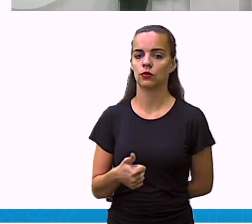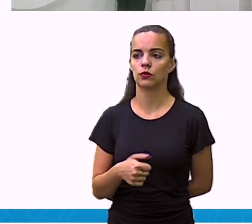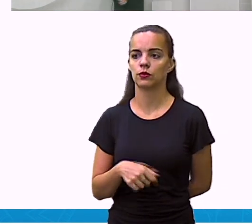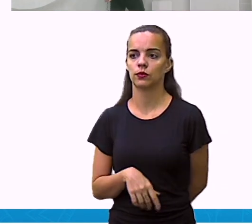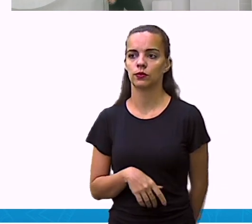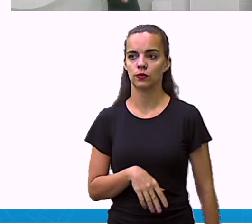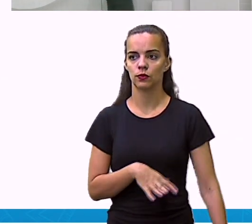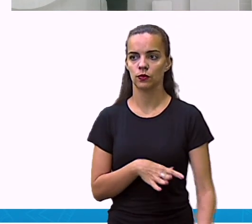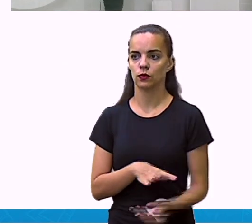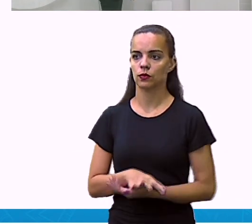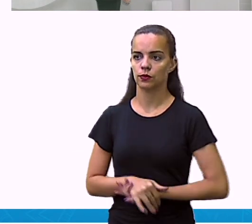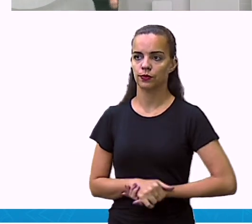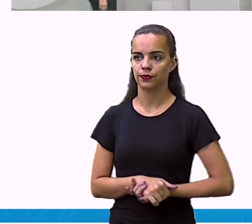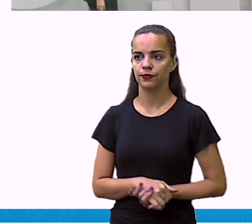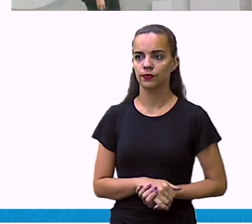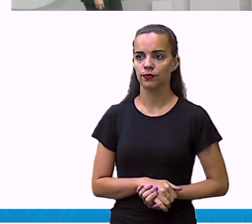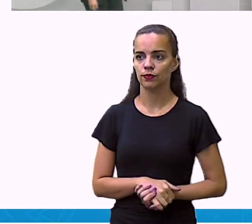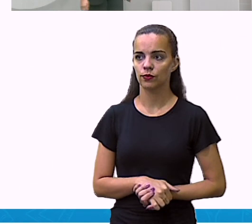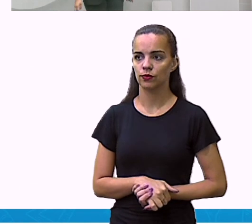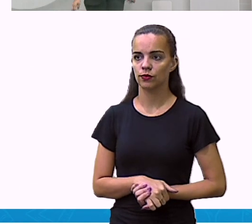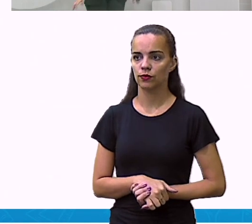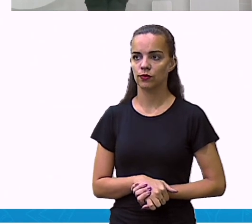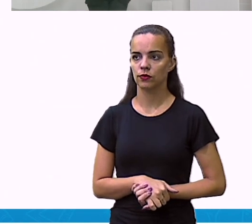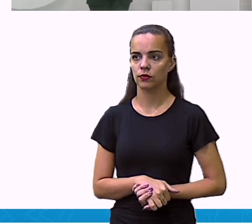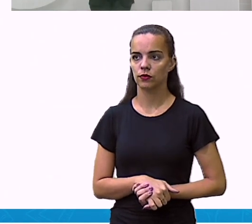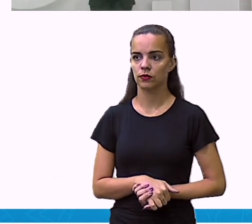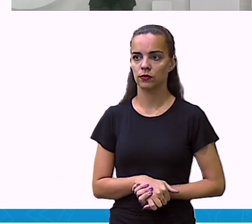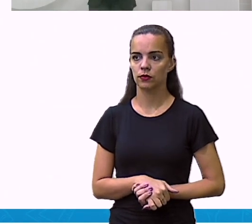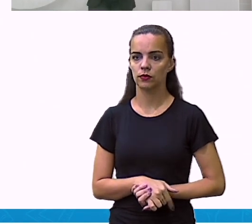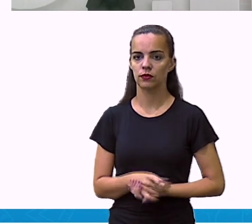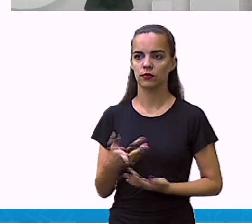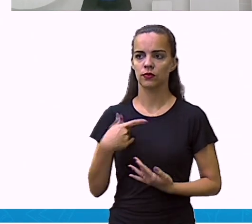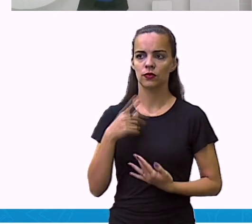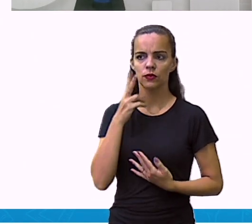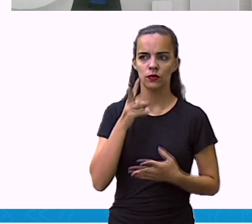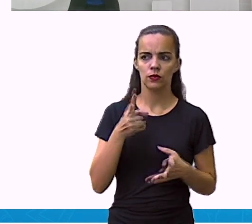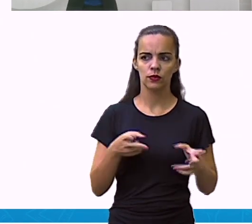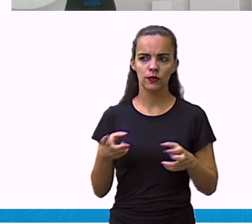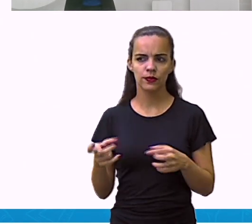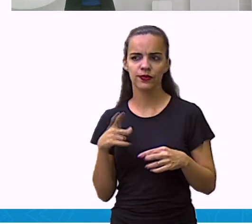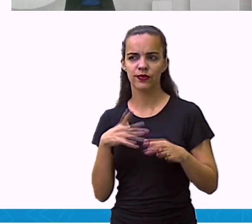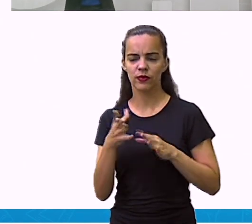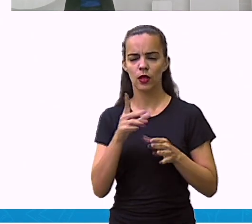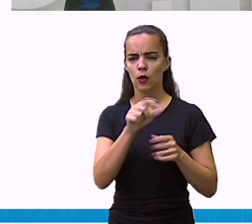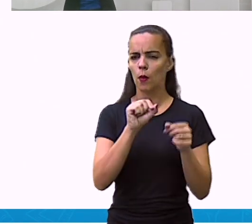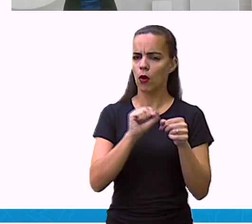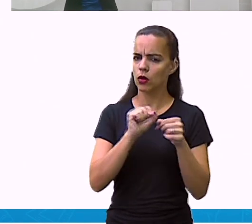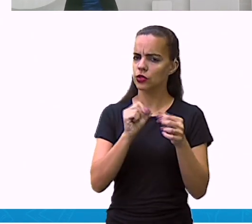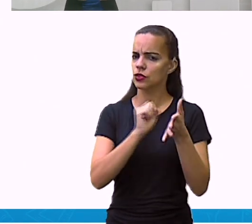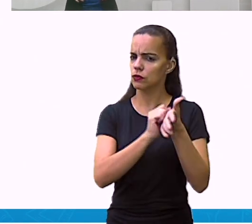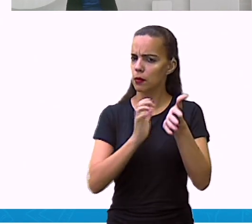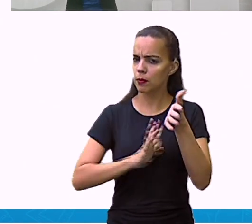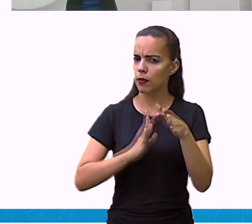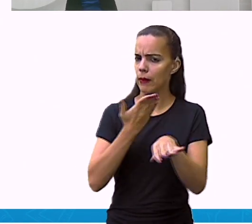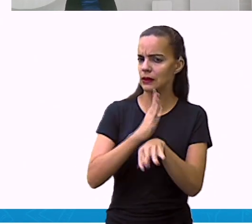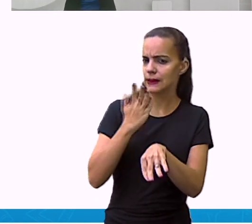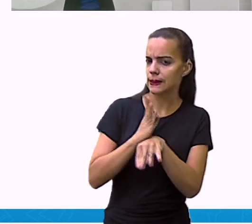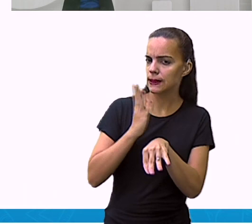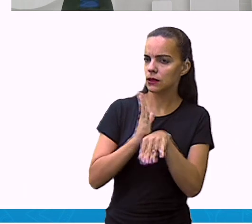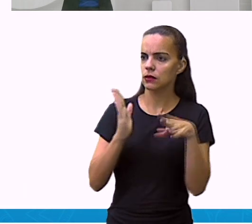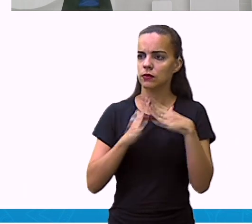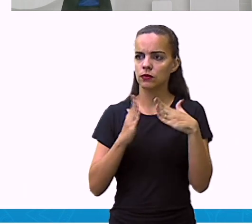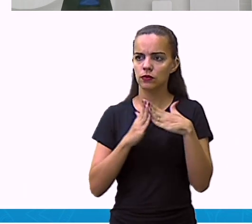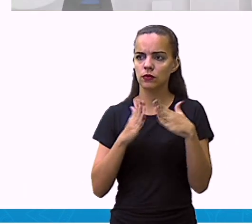o algarismo 1. Eu deixei para que vocês possam ver, depois vocês podem praticar em casa um